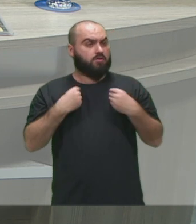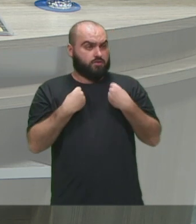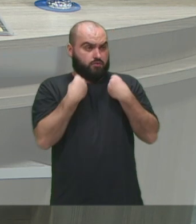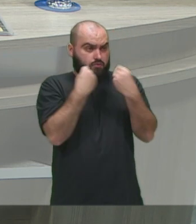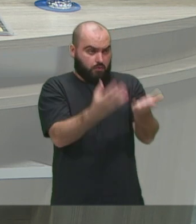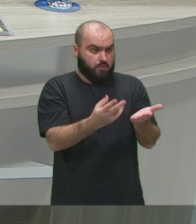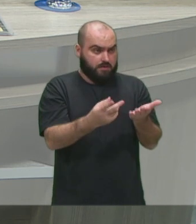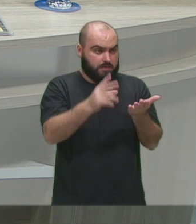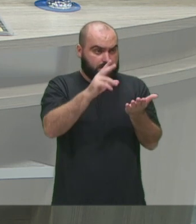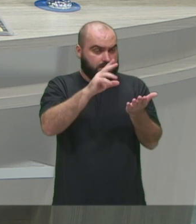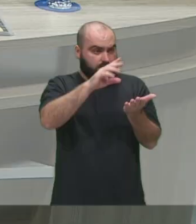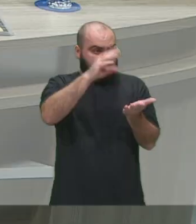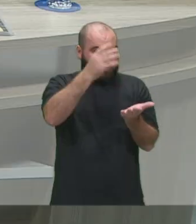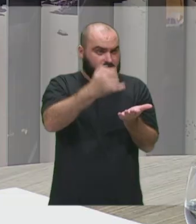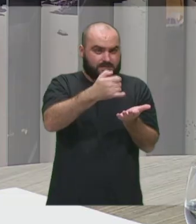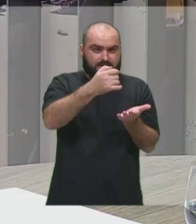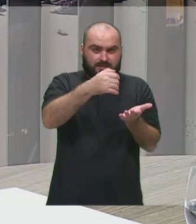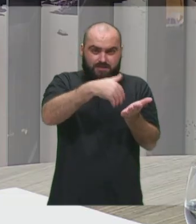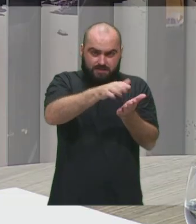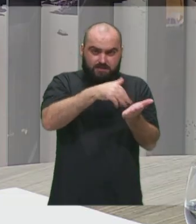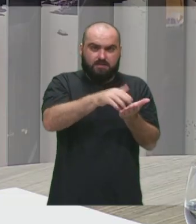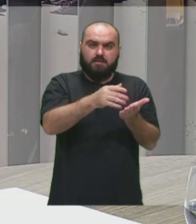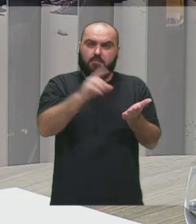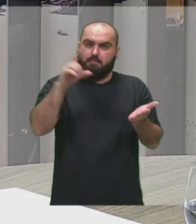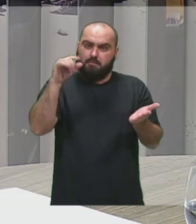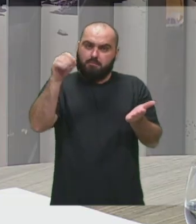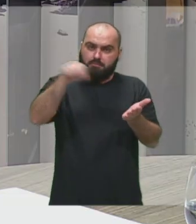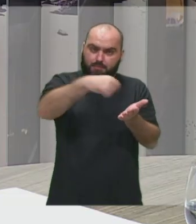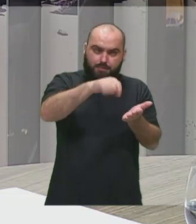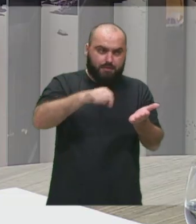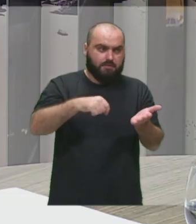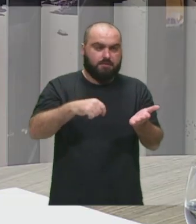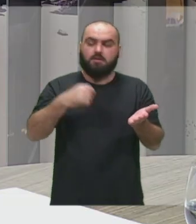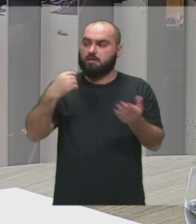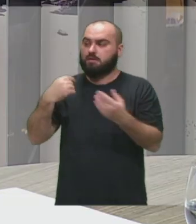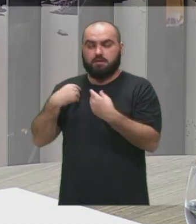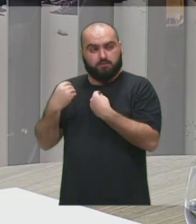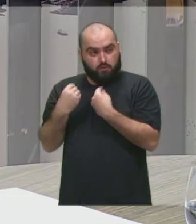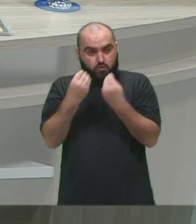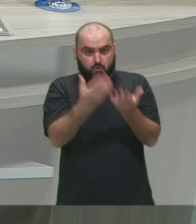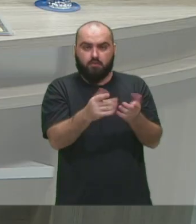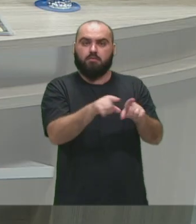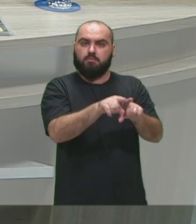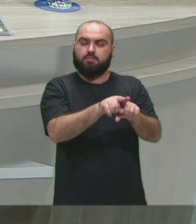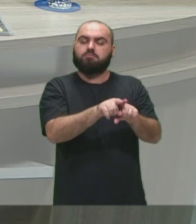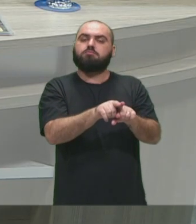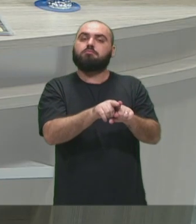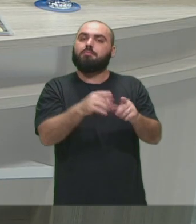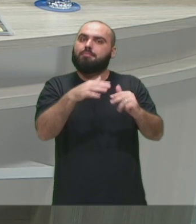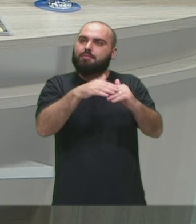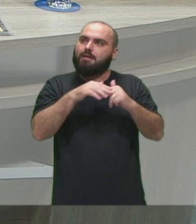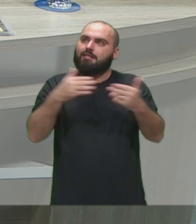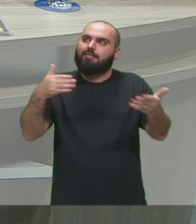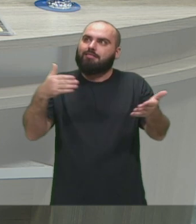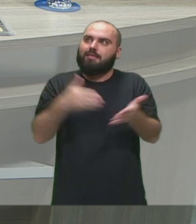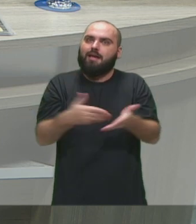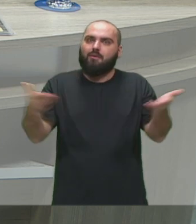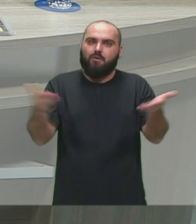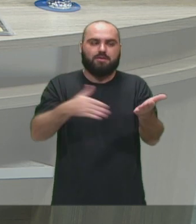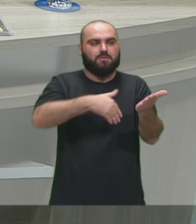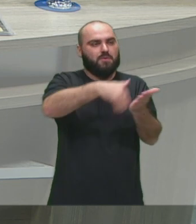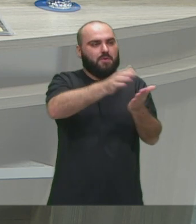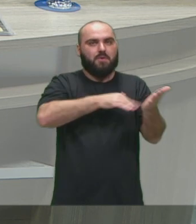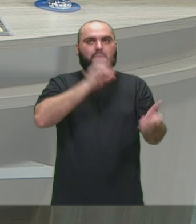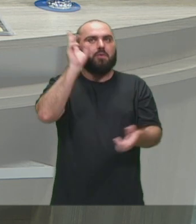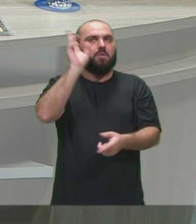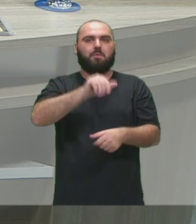e o pincel e tu compra o pano. E aí, eu fiz isso. E aí, continuei e estou pintando até hoje, graças a Deus, não parei nunca